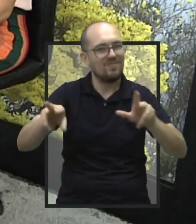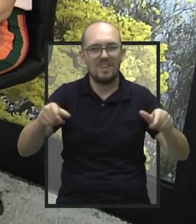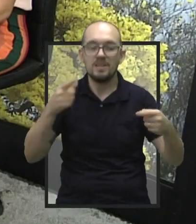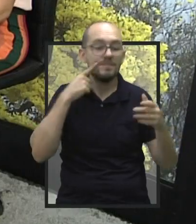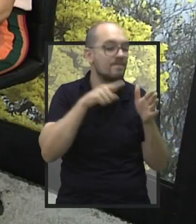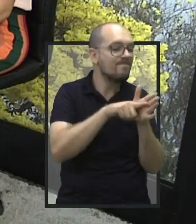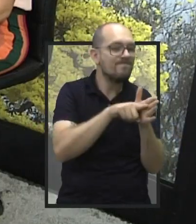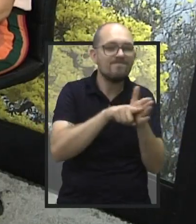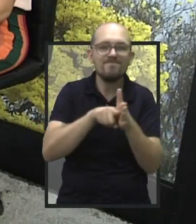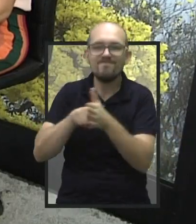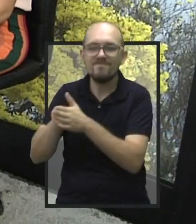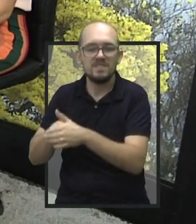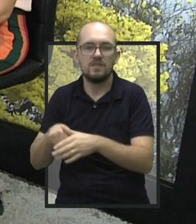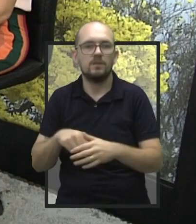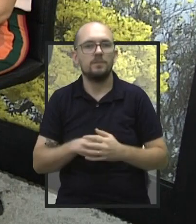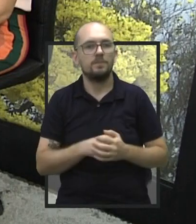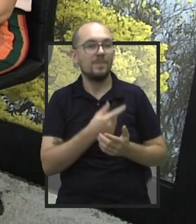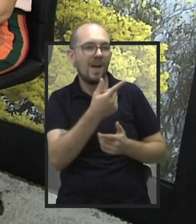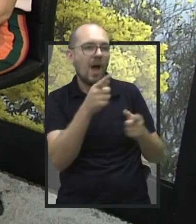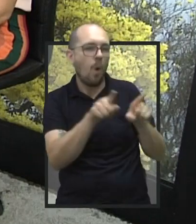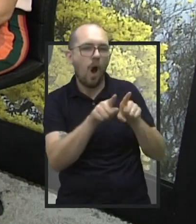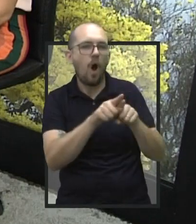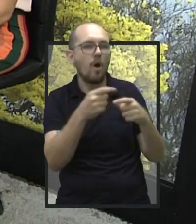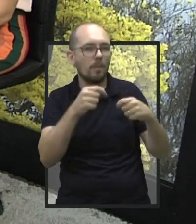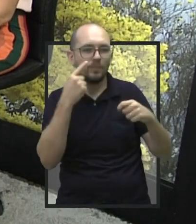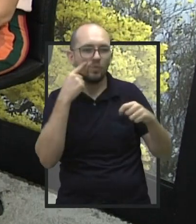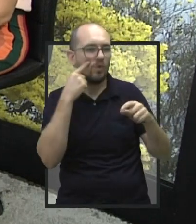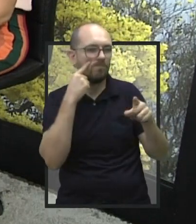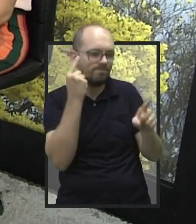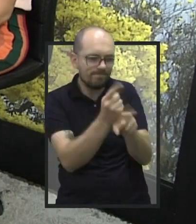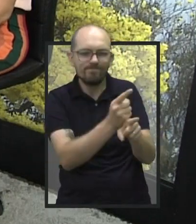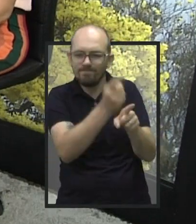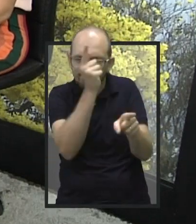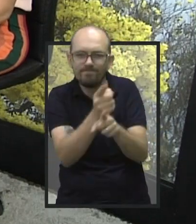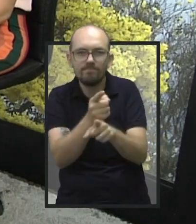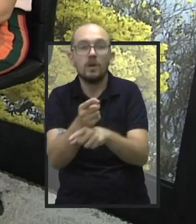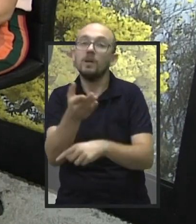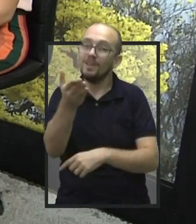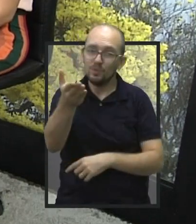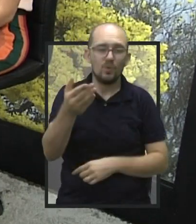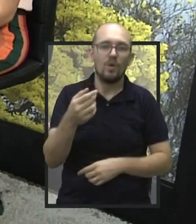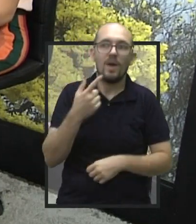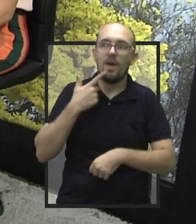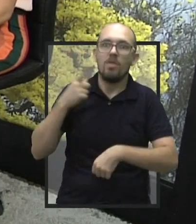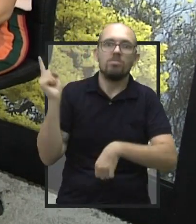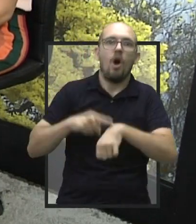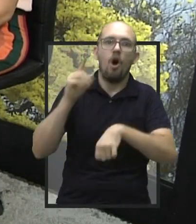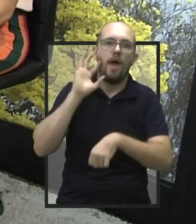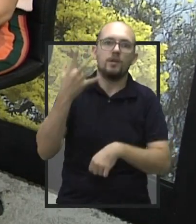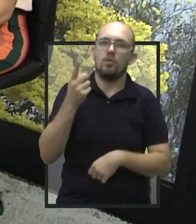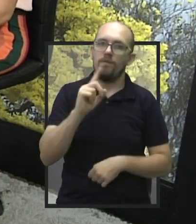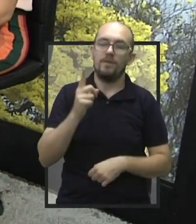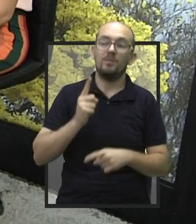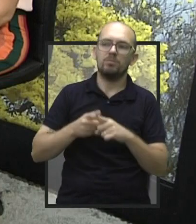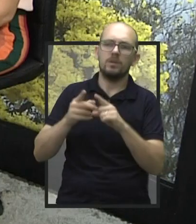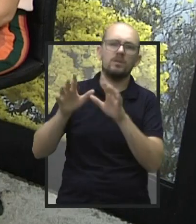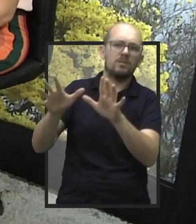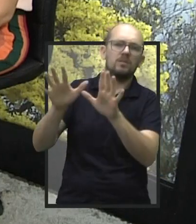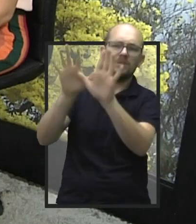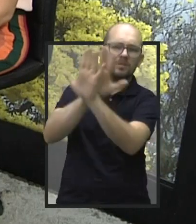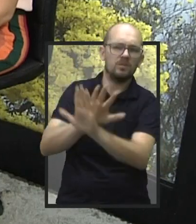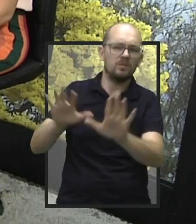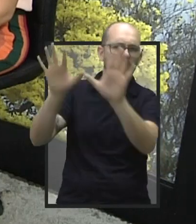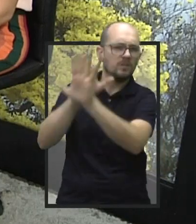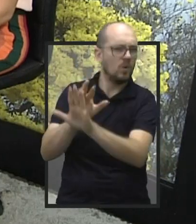famoso abacaxi que começou a ser descascado. Exatamente, cada caso é um caso, não vai ser tudo resolvido de uma vez, mas